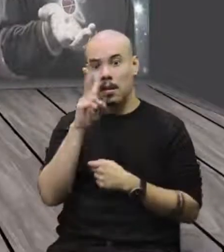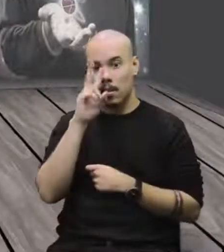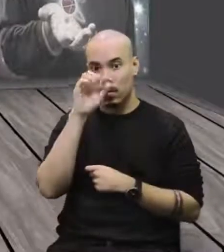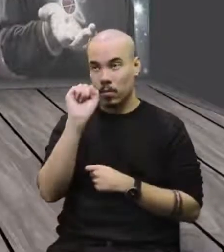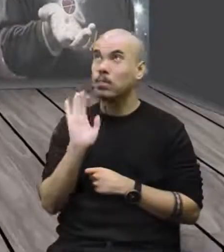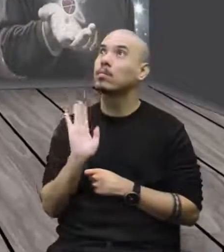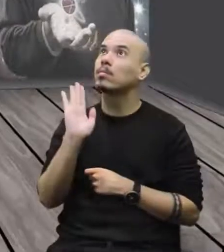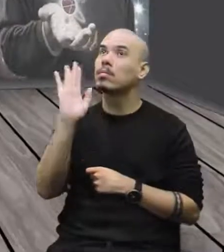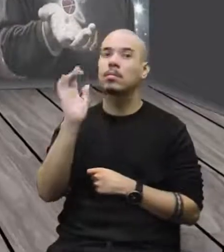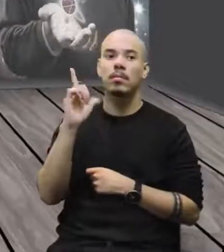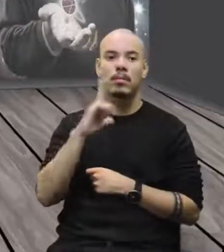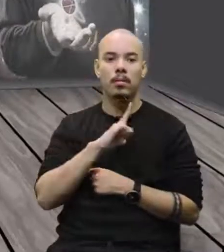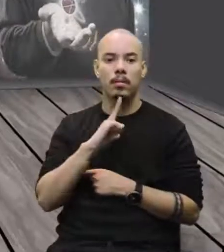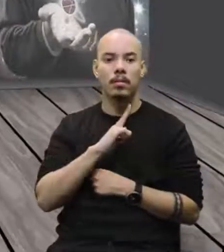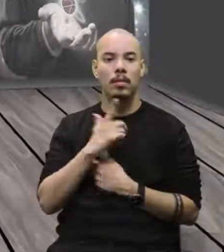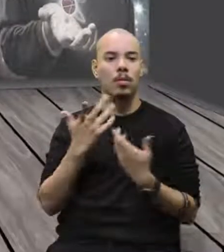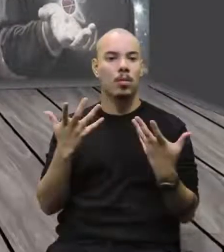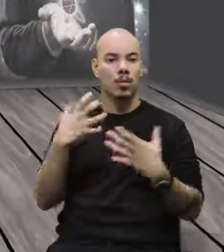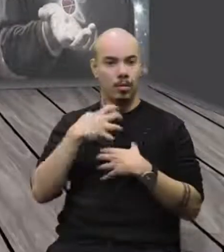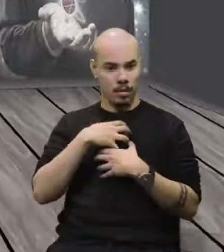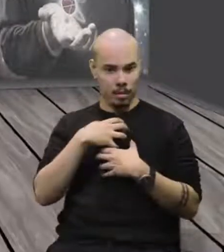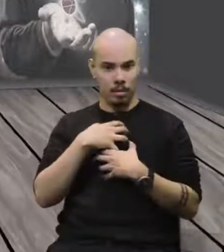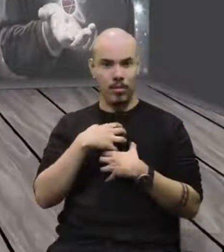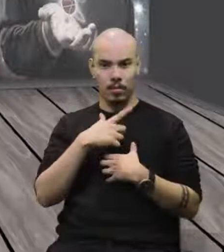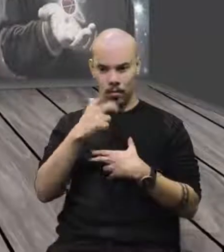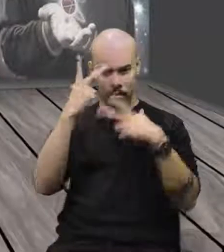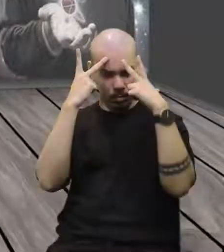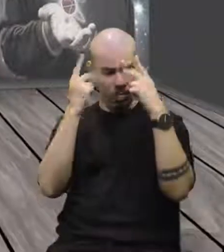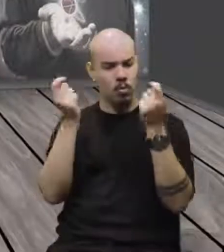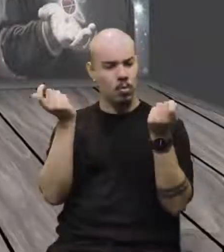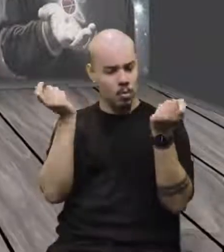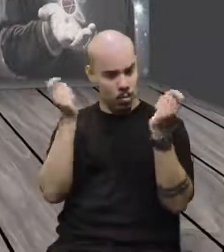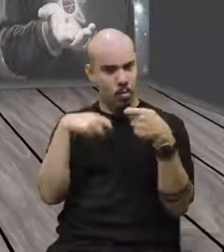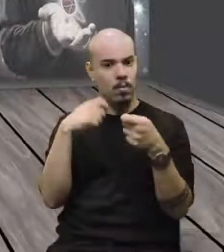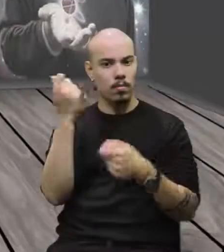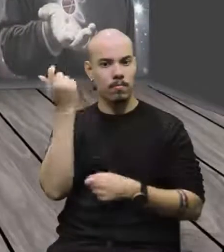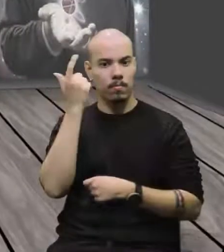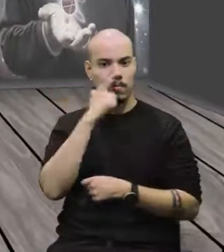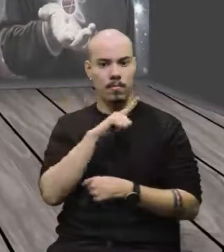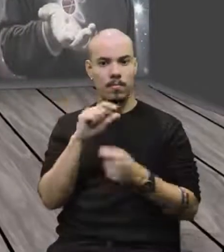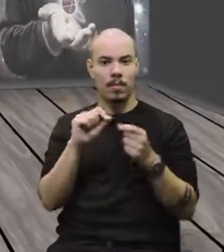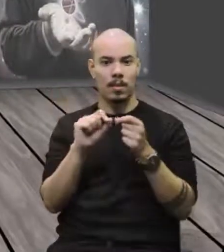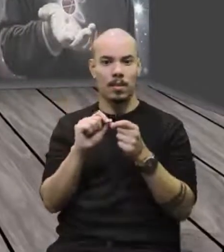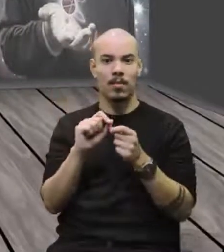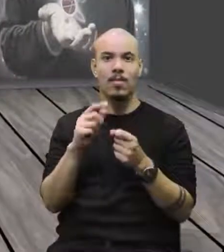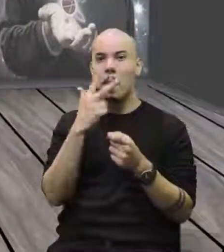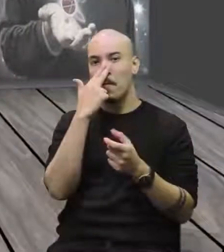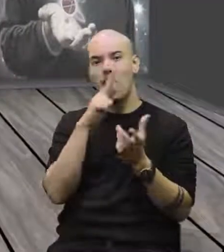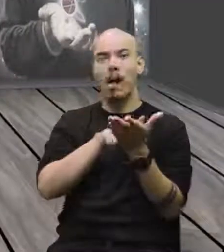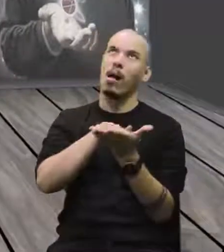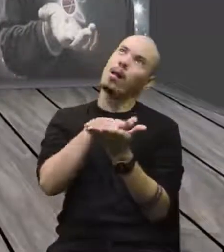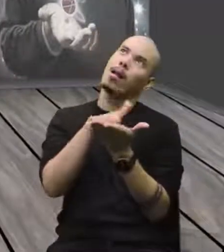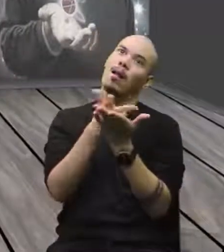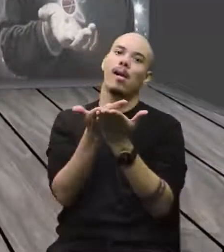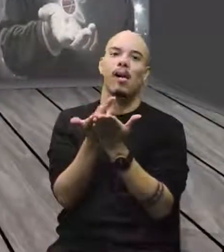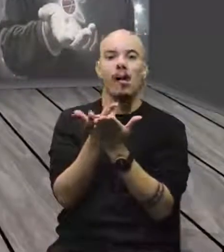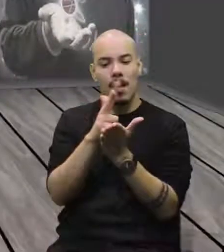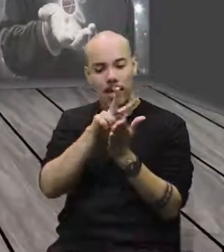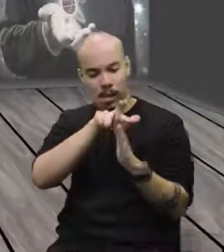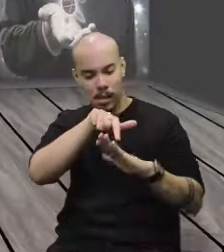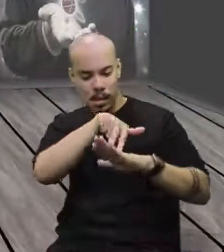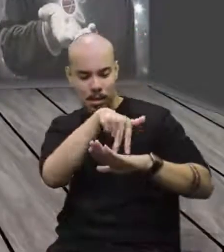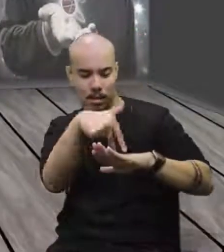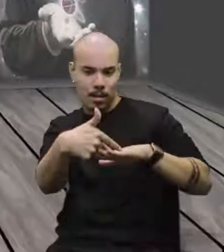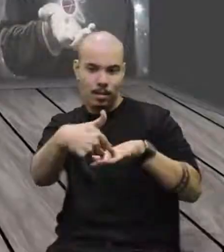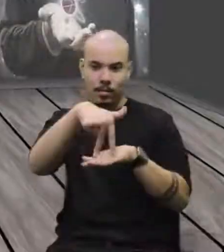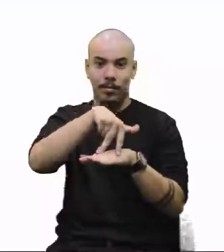o sentido da corrente que elétrica. vai estar para aquele sentido. Isso. Pode ficar tranquilo que você acha. Mas é legal que tem hora que você faz uns contorcionismos para conseguir fazer. Vamos lá? O professor